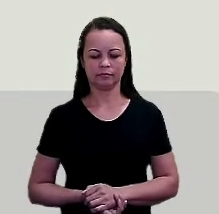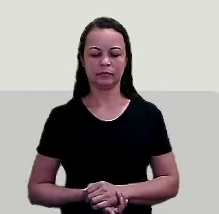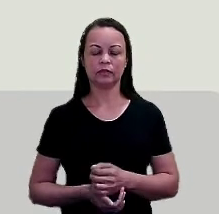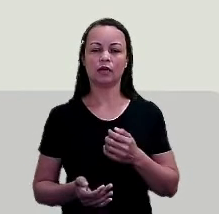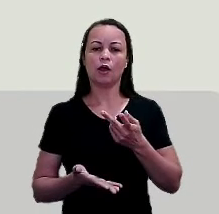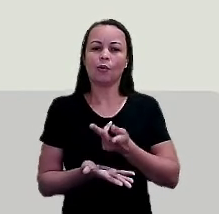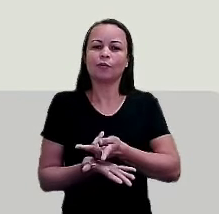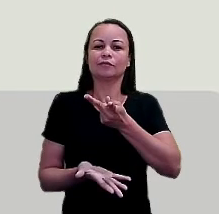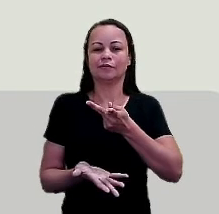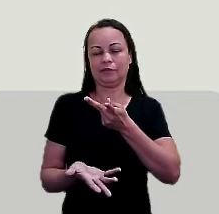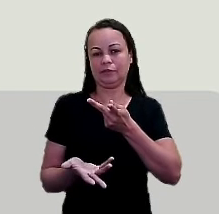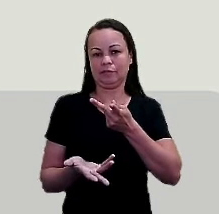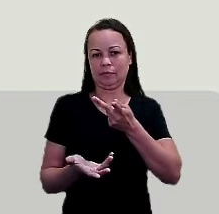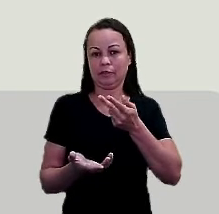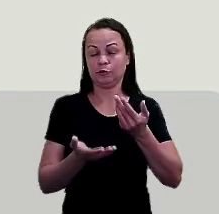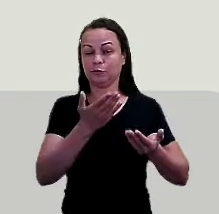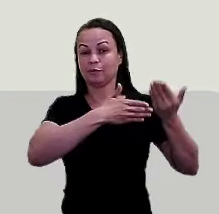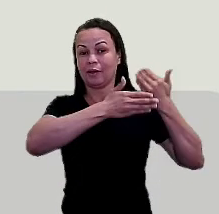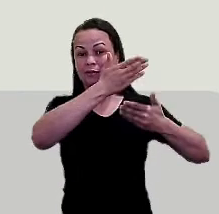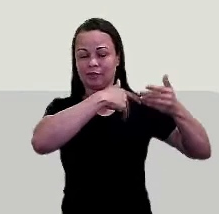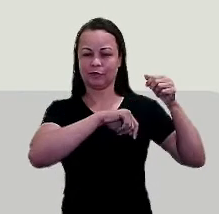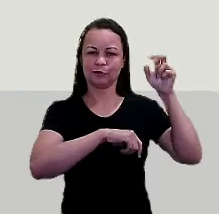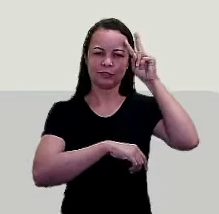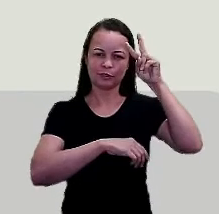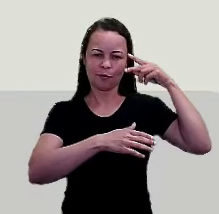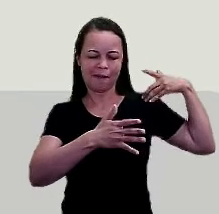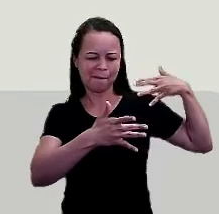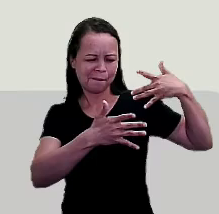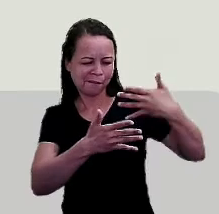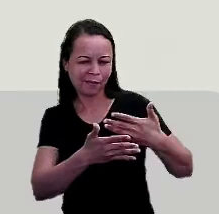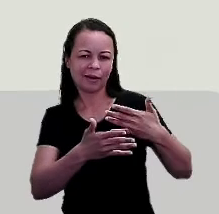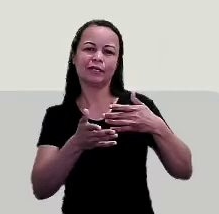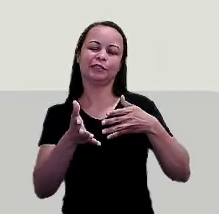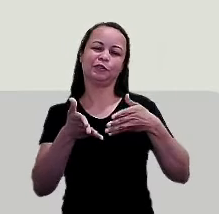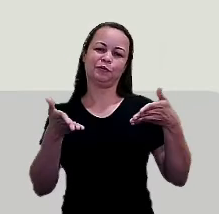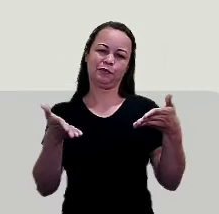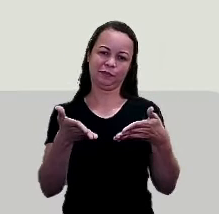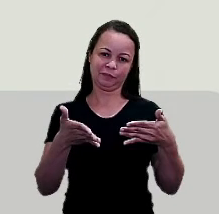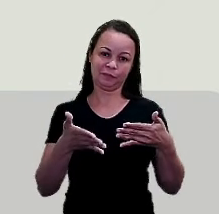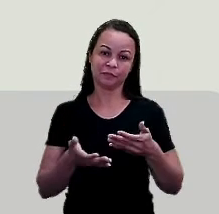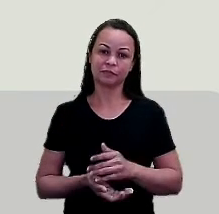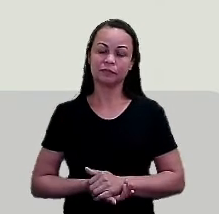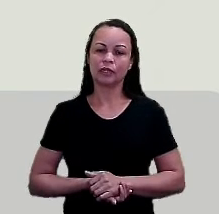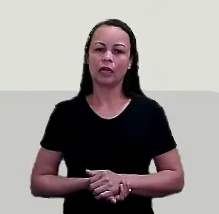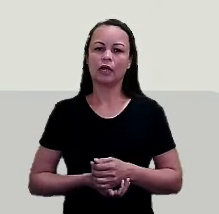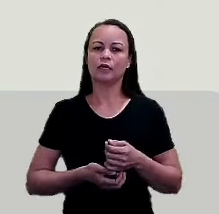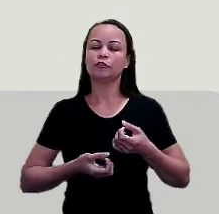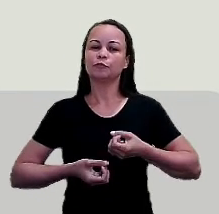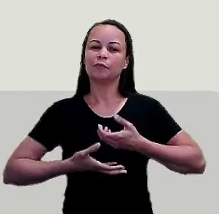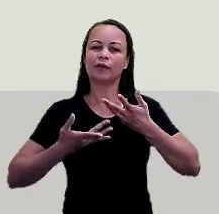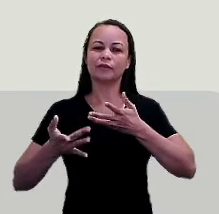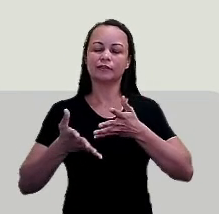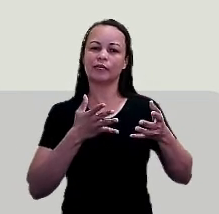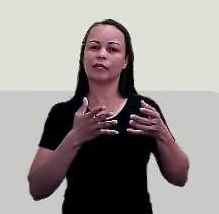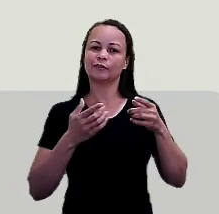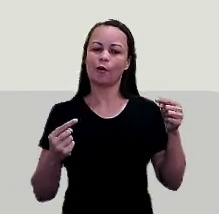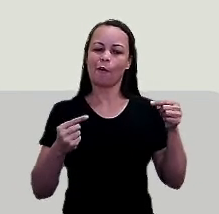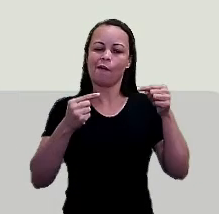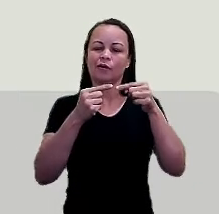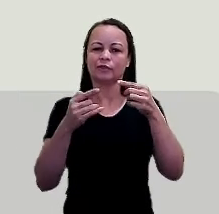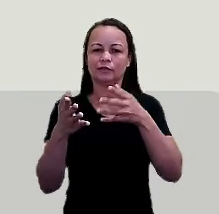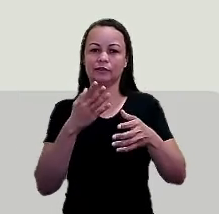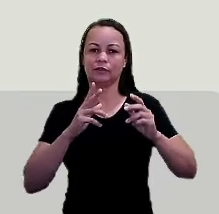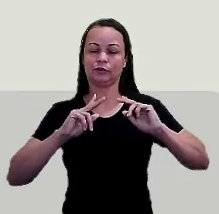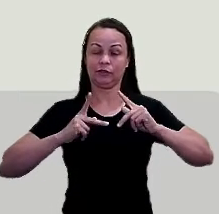são os acontecimentos do passado que são relembrados pelas pessoas da atualidade, expressando a conexão que o homem possui em relação